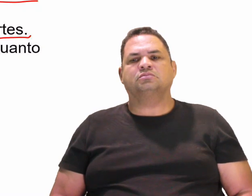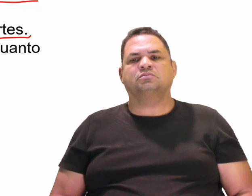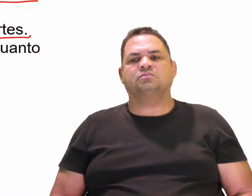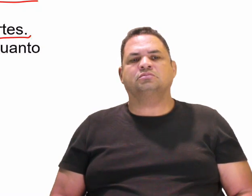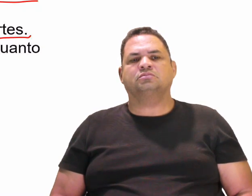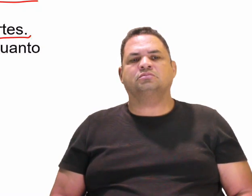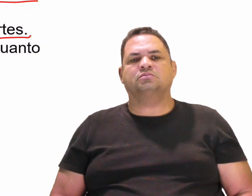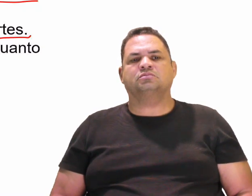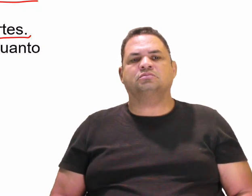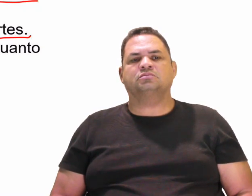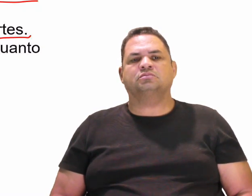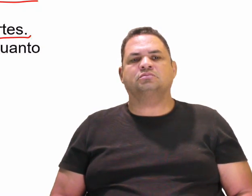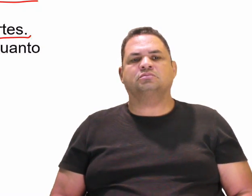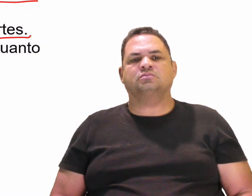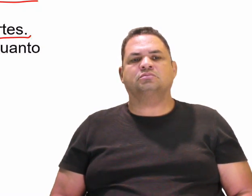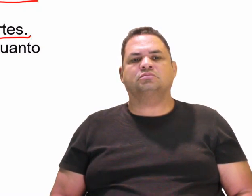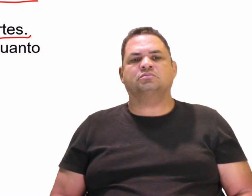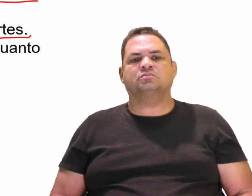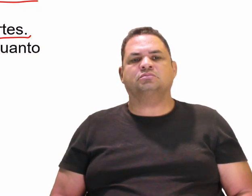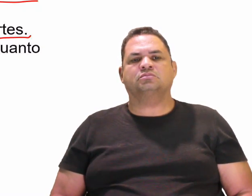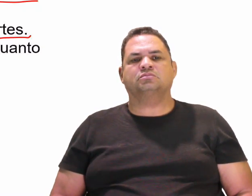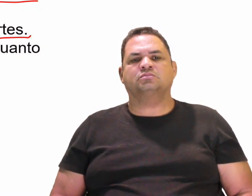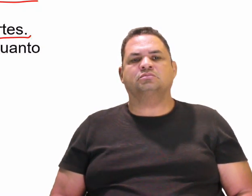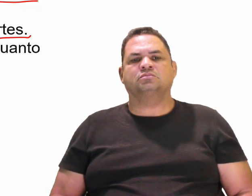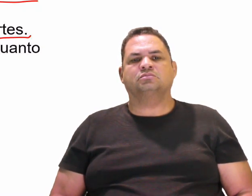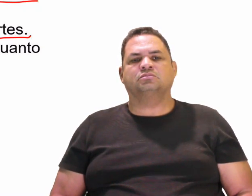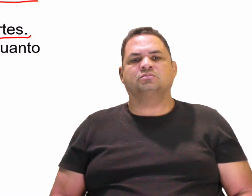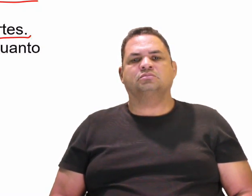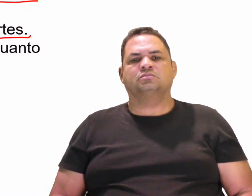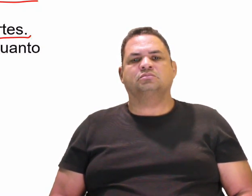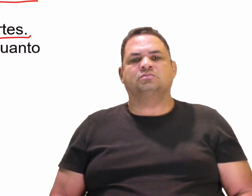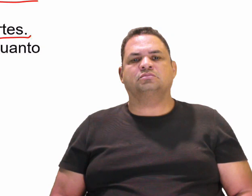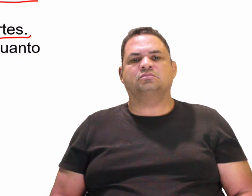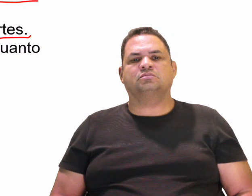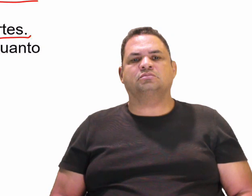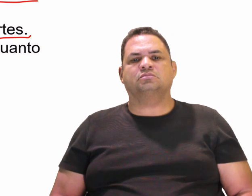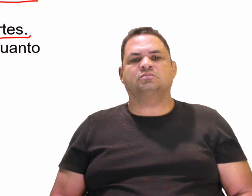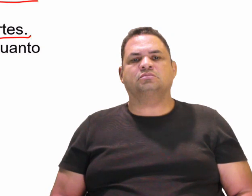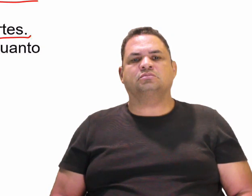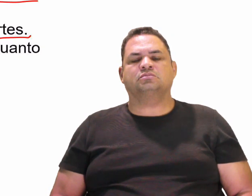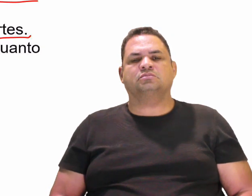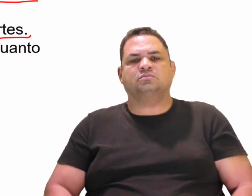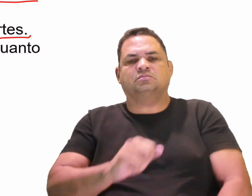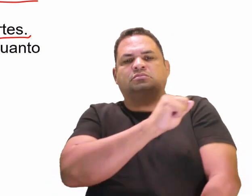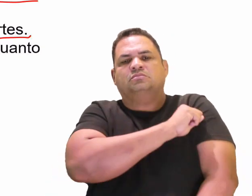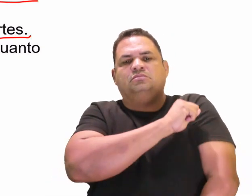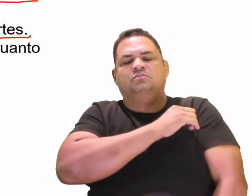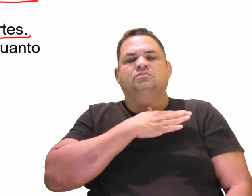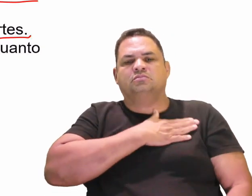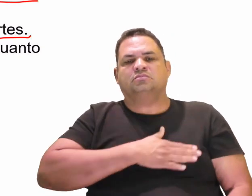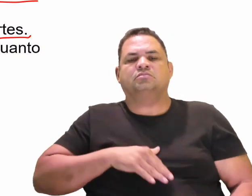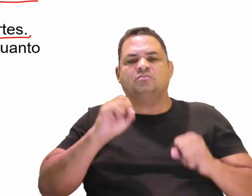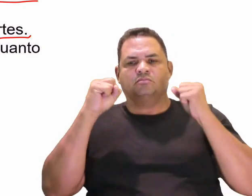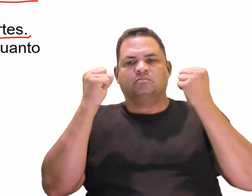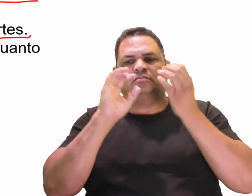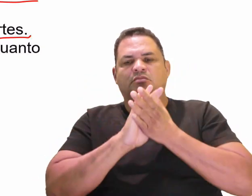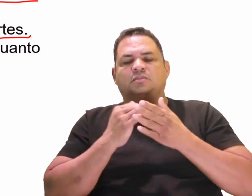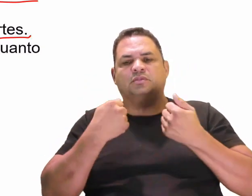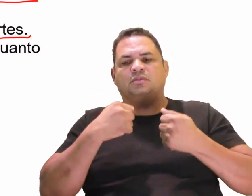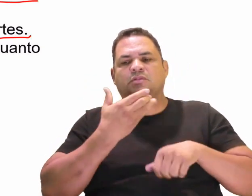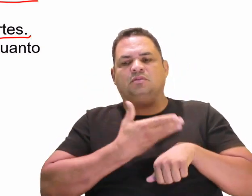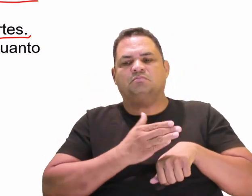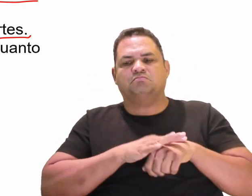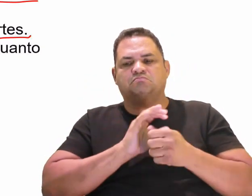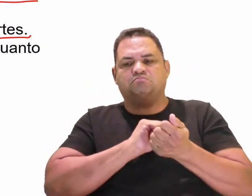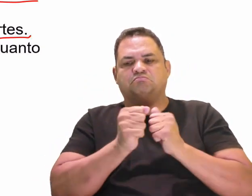sports club, after school or at lunchtime. O que é isso? Os alunos que gostam de educação física podem praticar